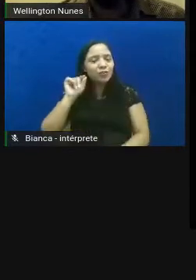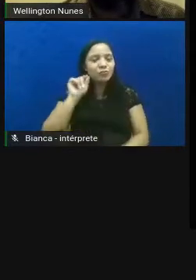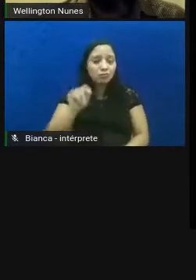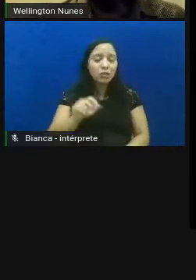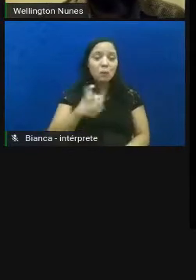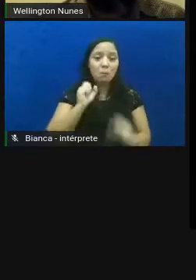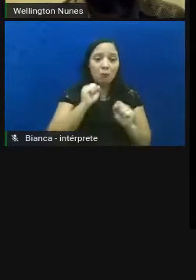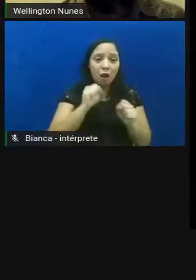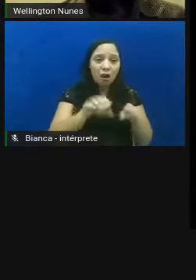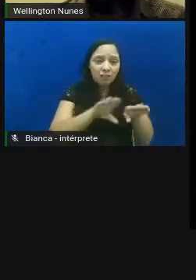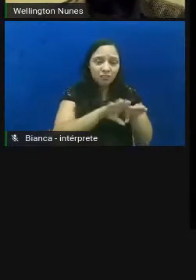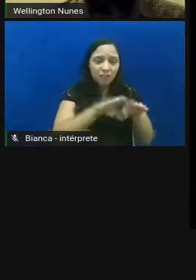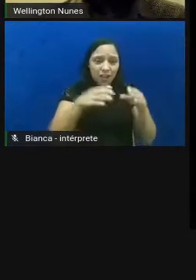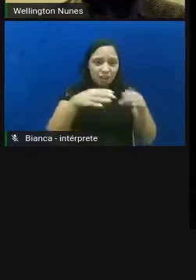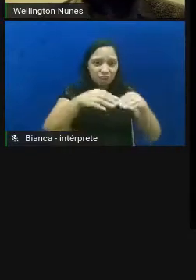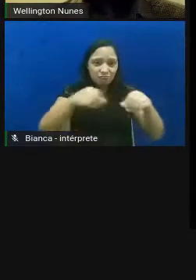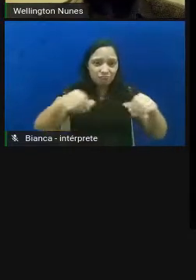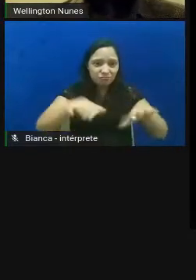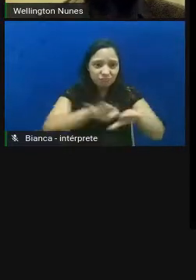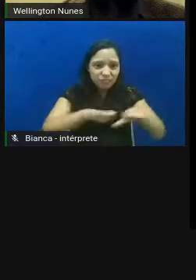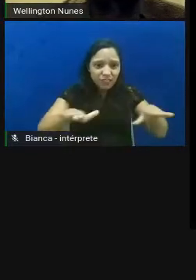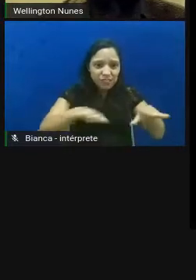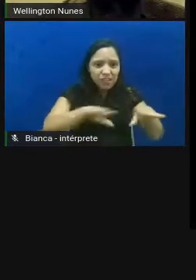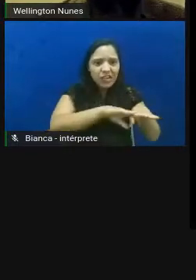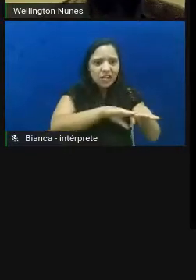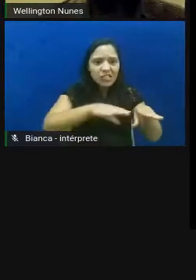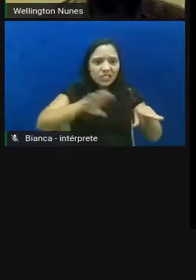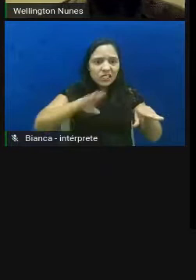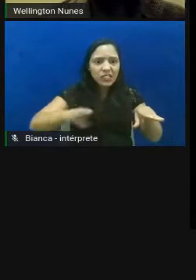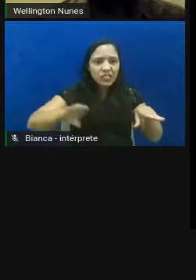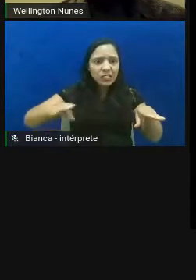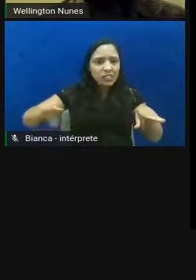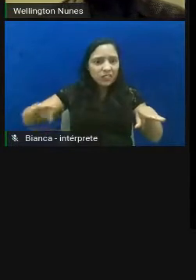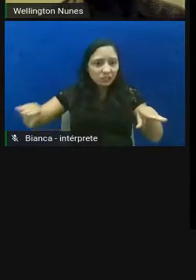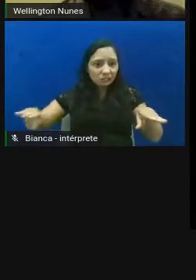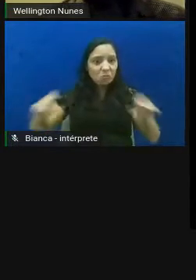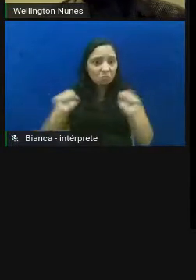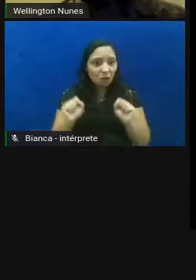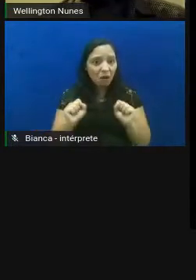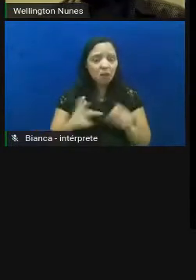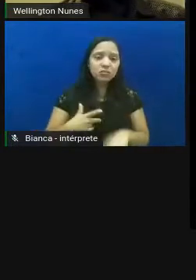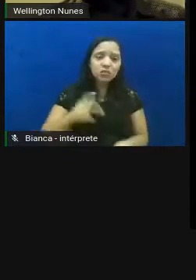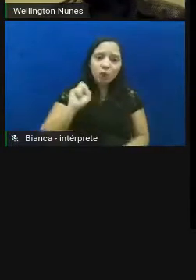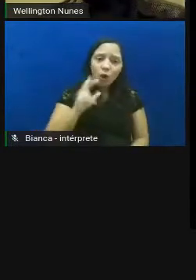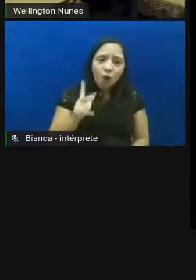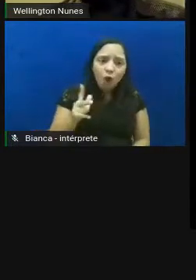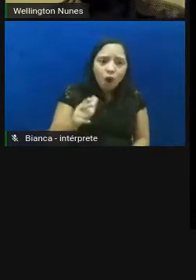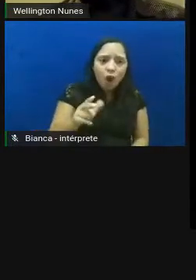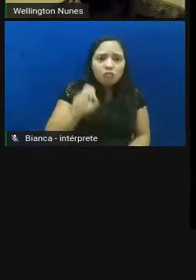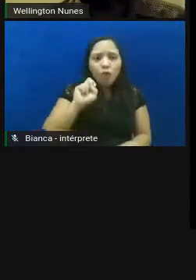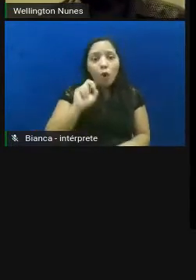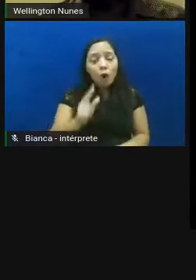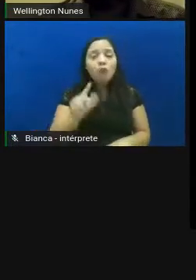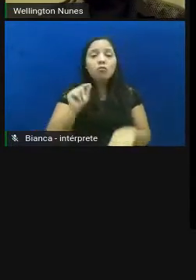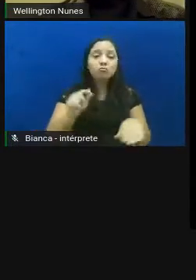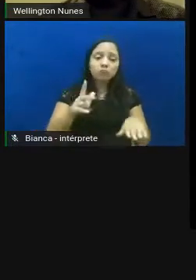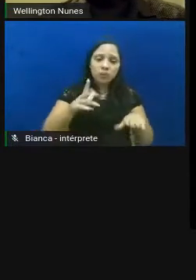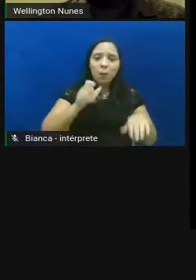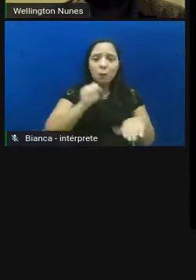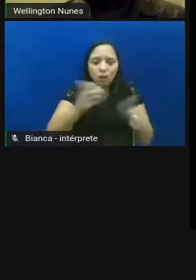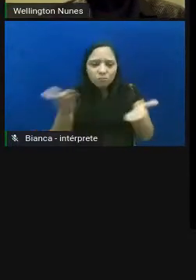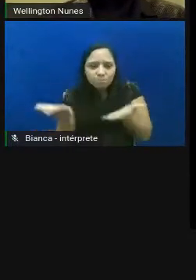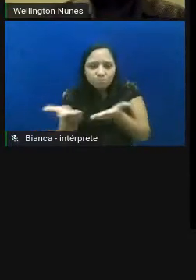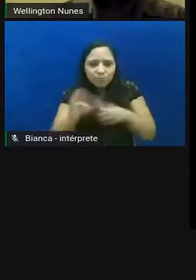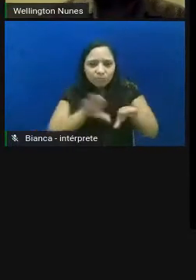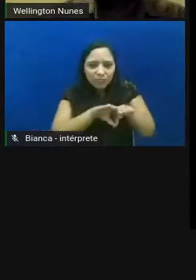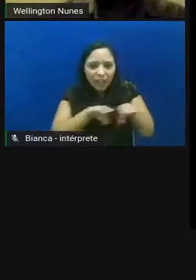acidentados, né, com topografia acidentada? Você pode fazer o corte ou o aterro dessa área, desse terreno. Então,